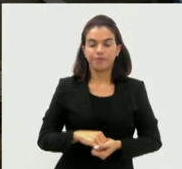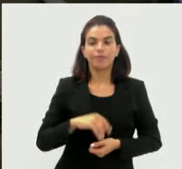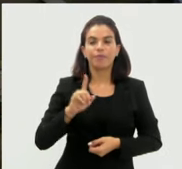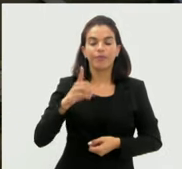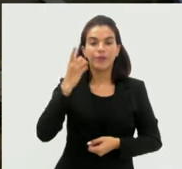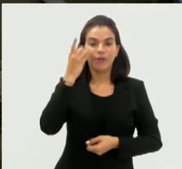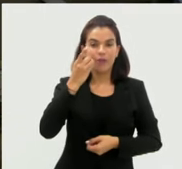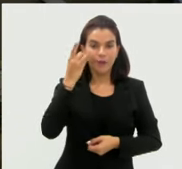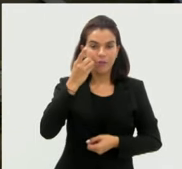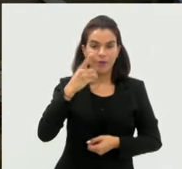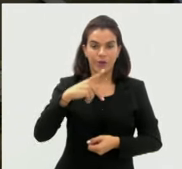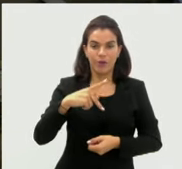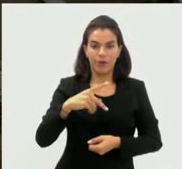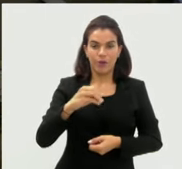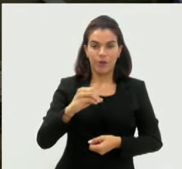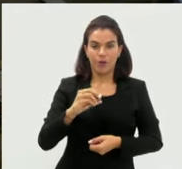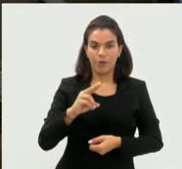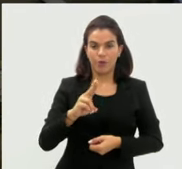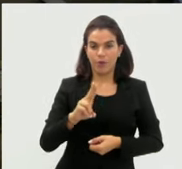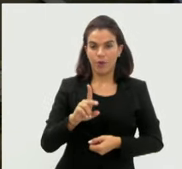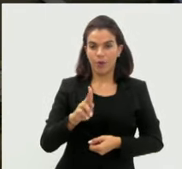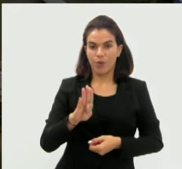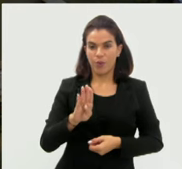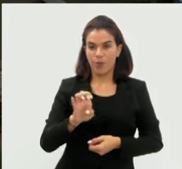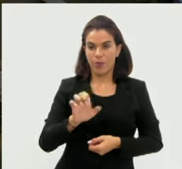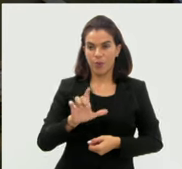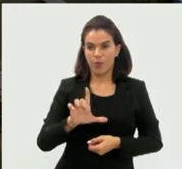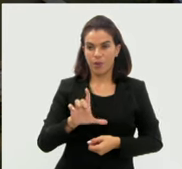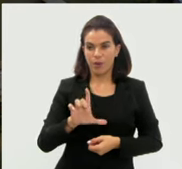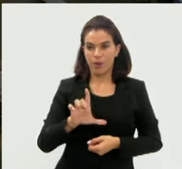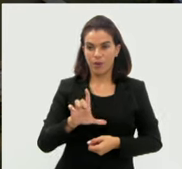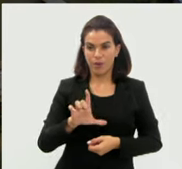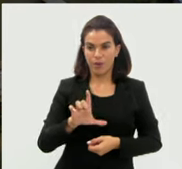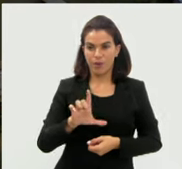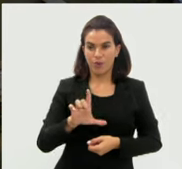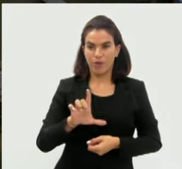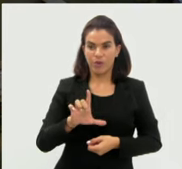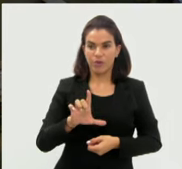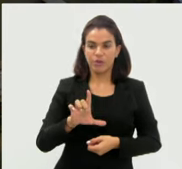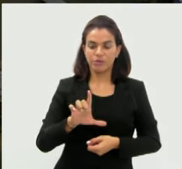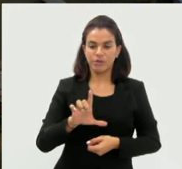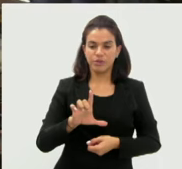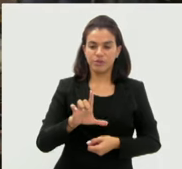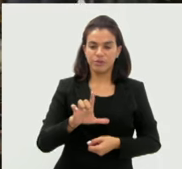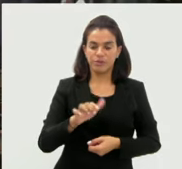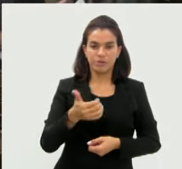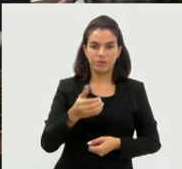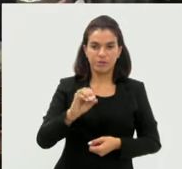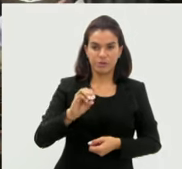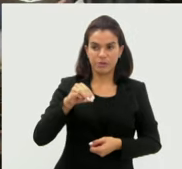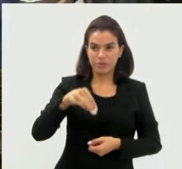deputado Pobel. Vossa Excelência dispõe de 10 minutos no tempo regimental.